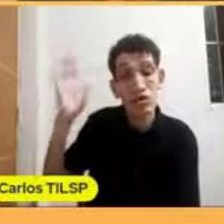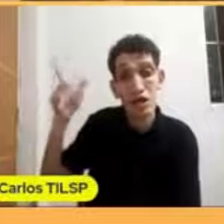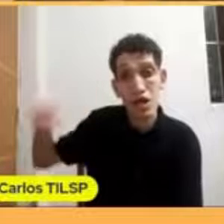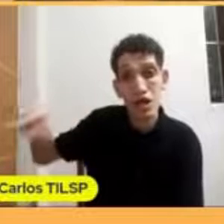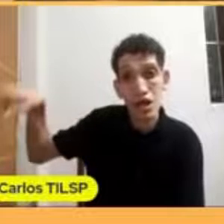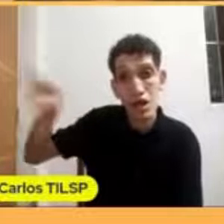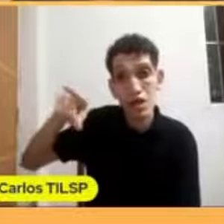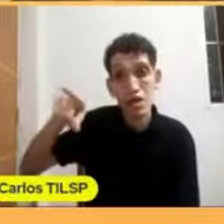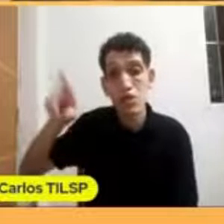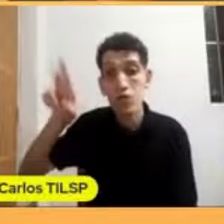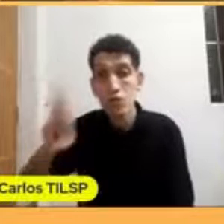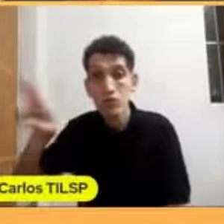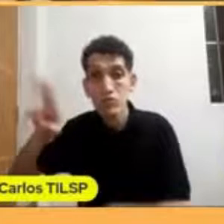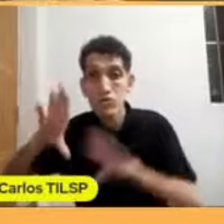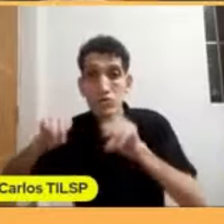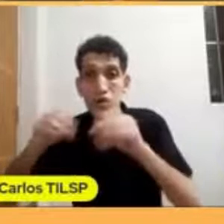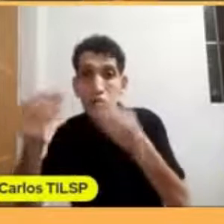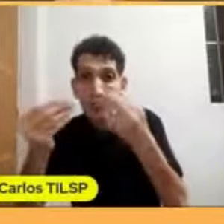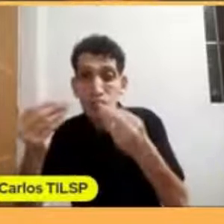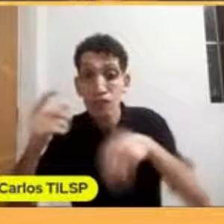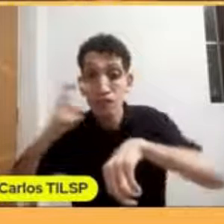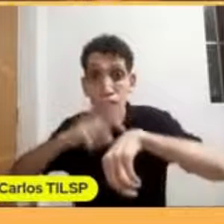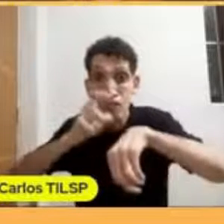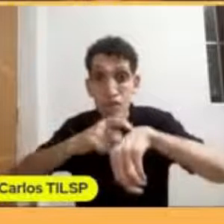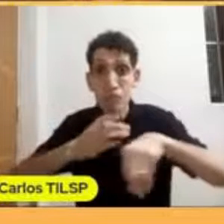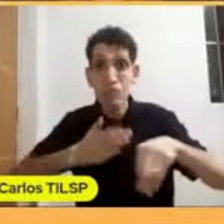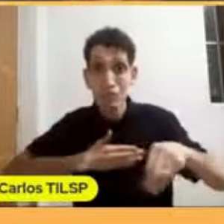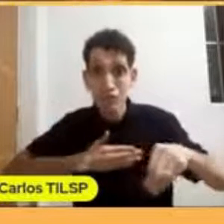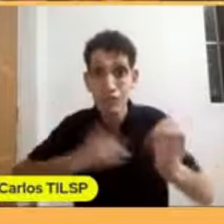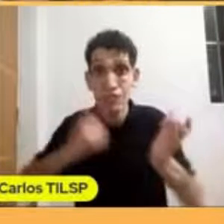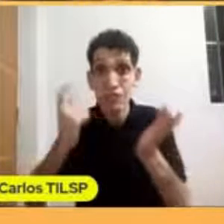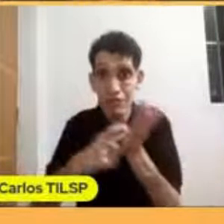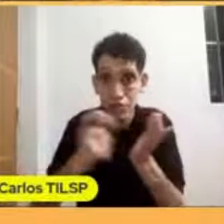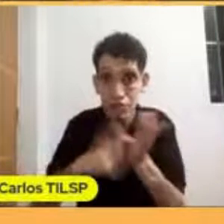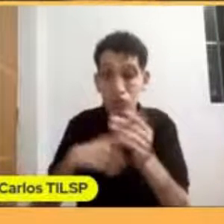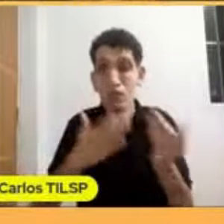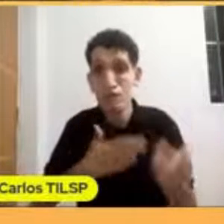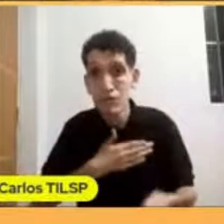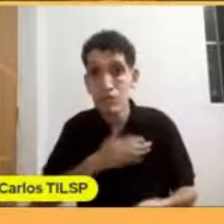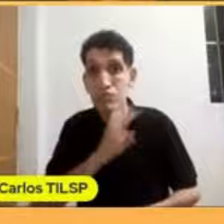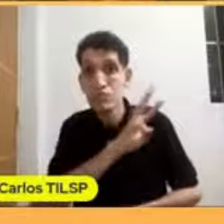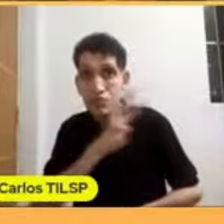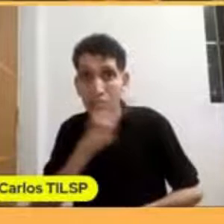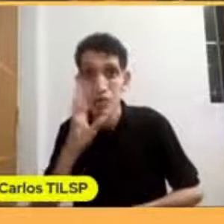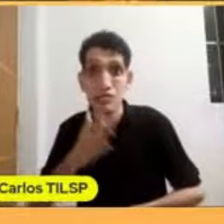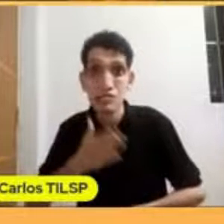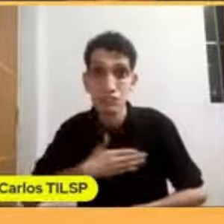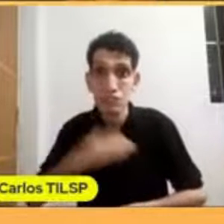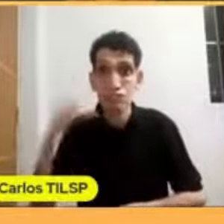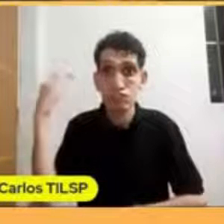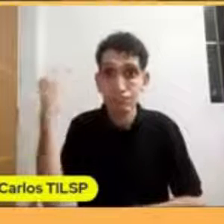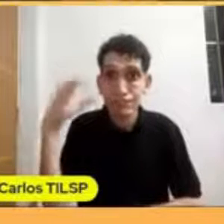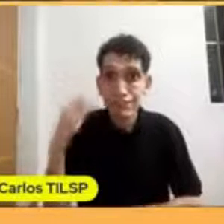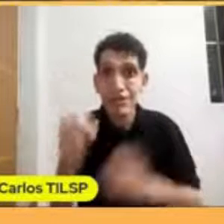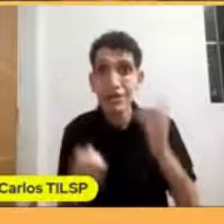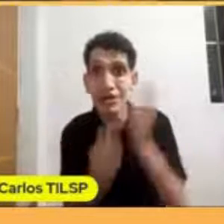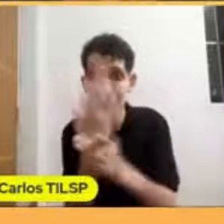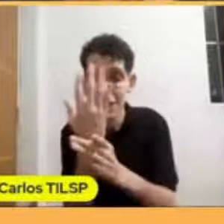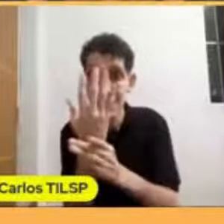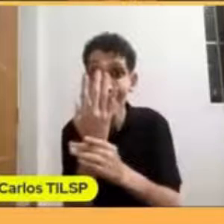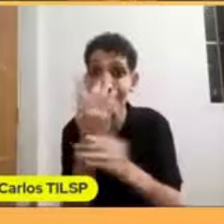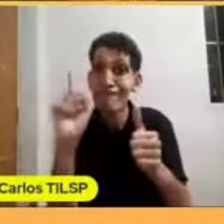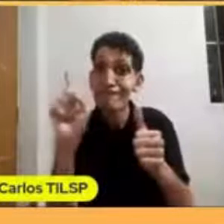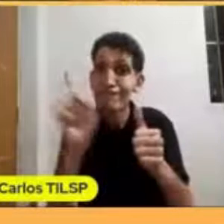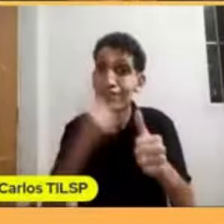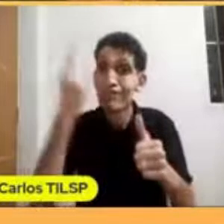pessoas utilizam a tecnologia, eu tenho que o quê? Perceber se aquelas pessoas também vão conseguir acessar